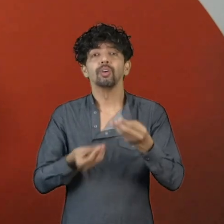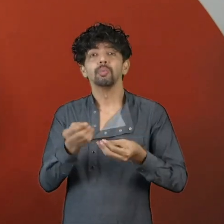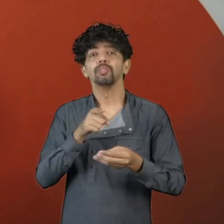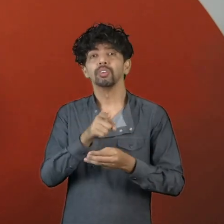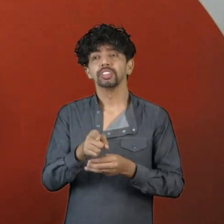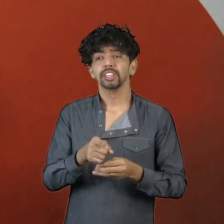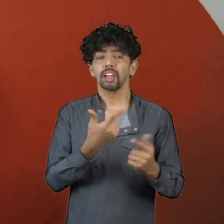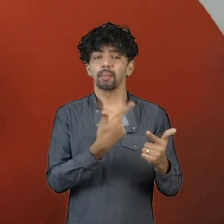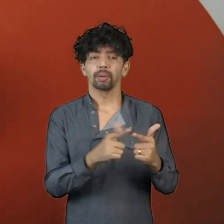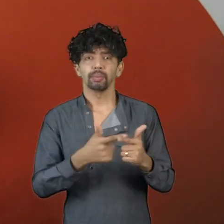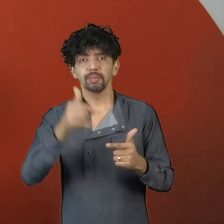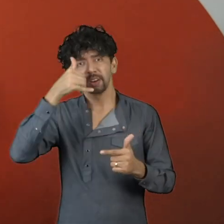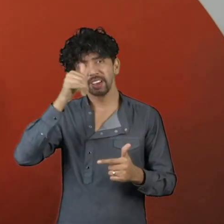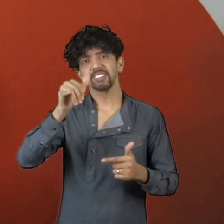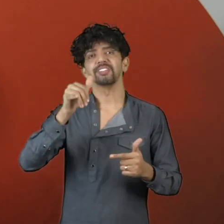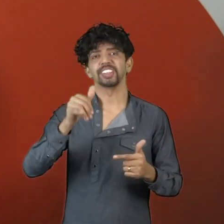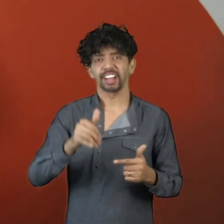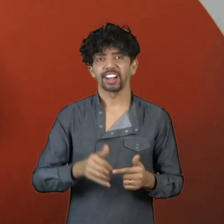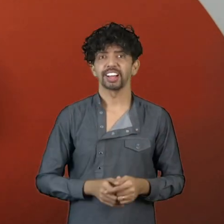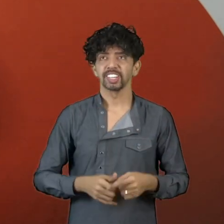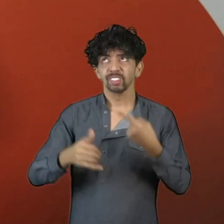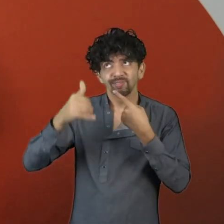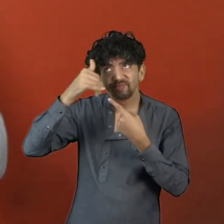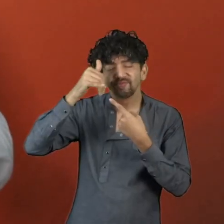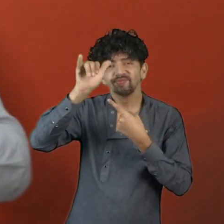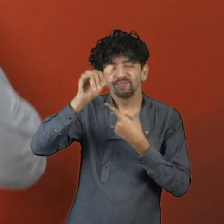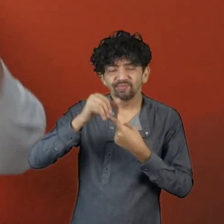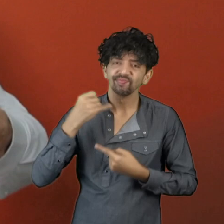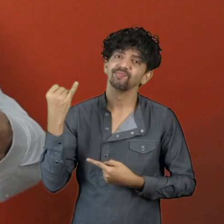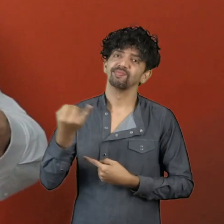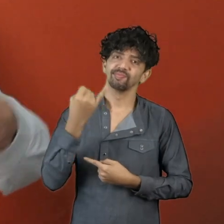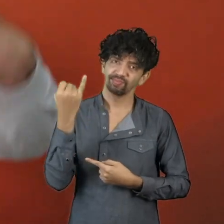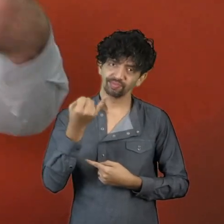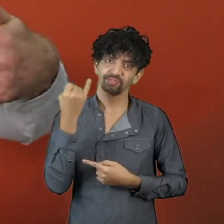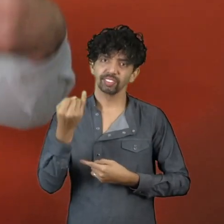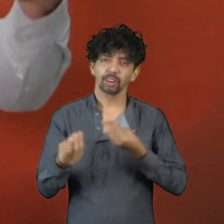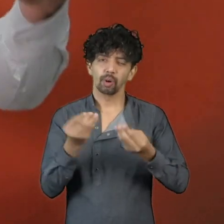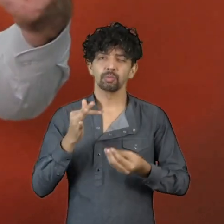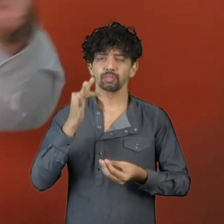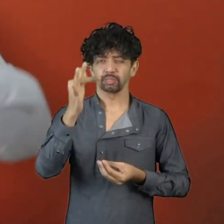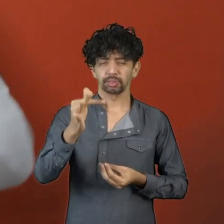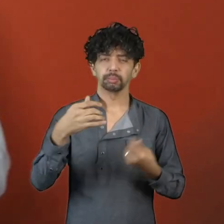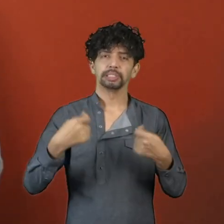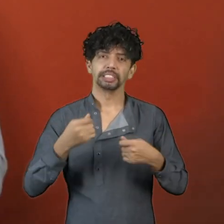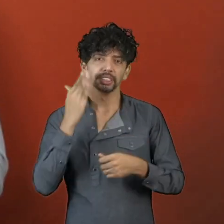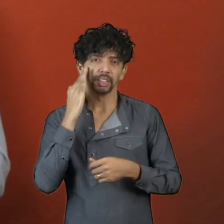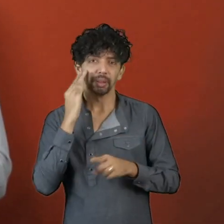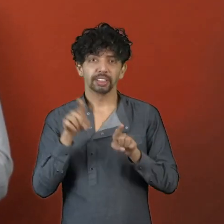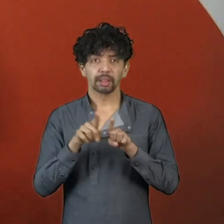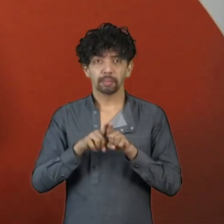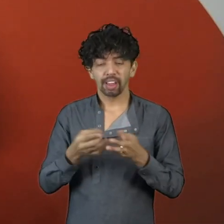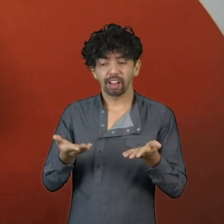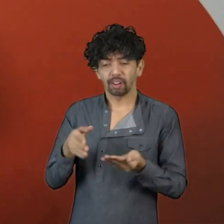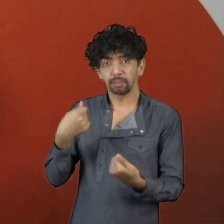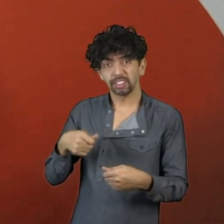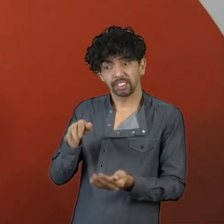nenhum, ficar passando por situações como essa, prevenindo o que possa acontecer no seu futuro.